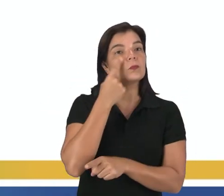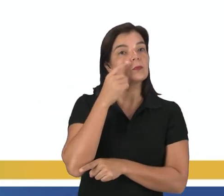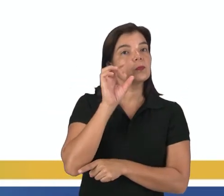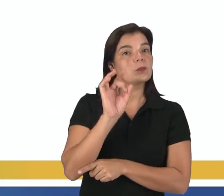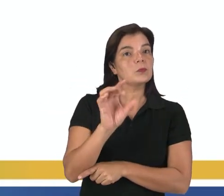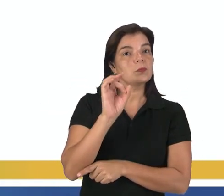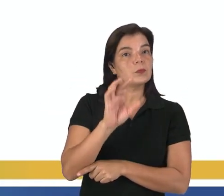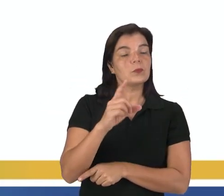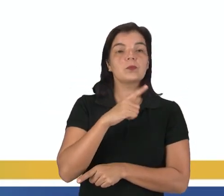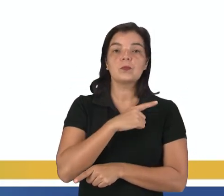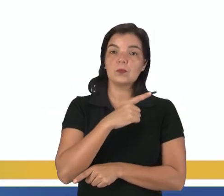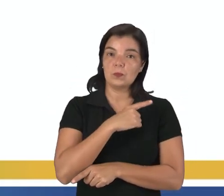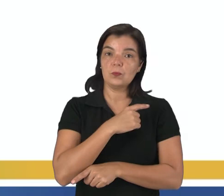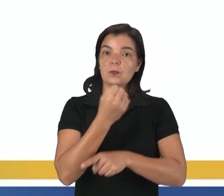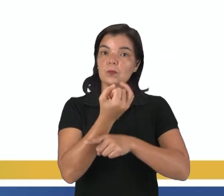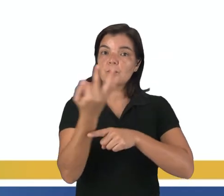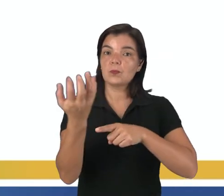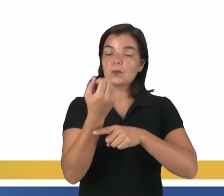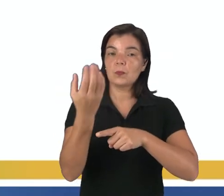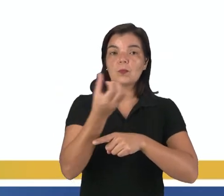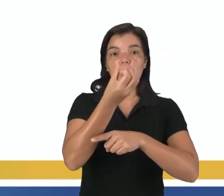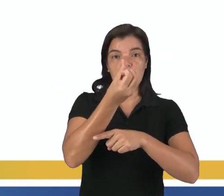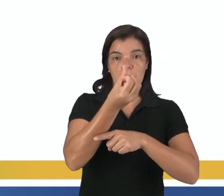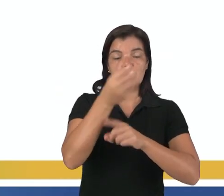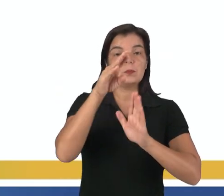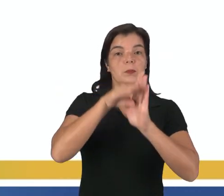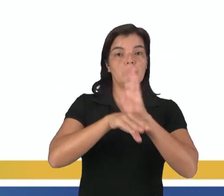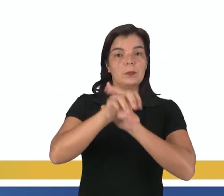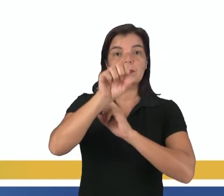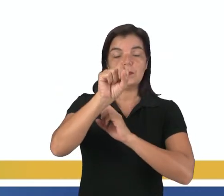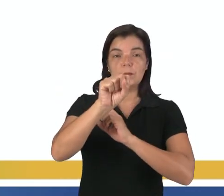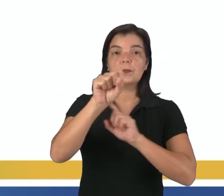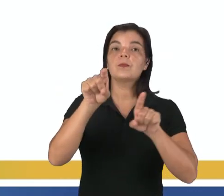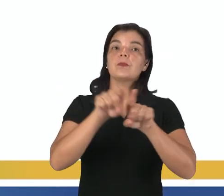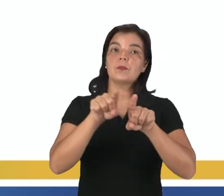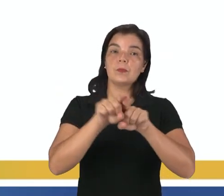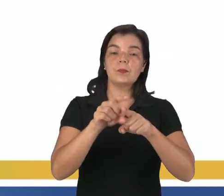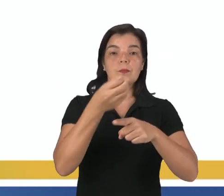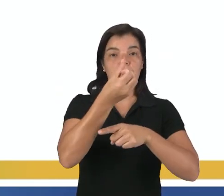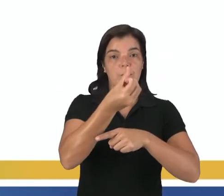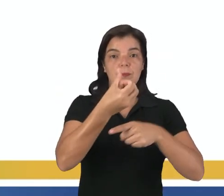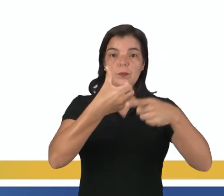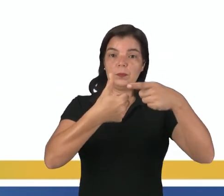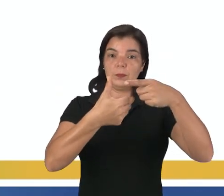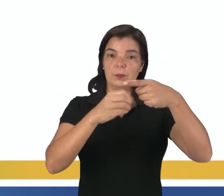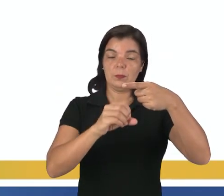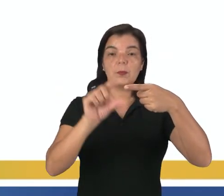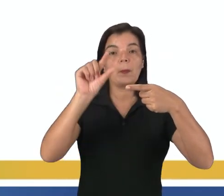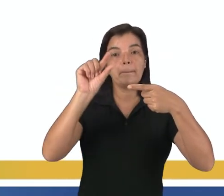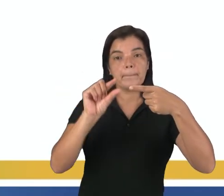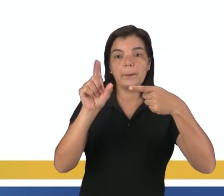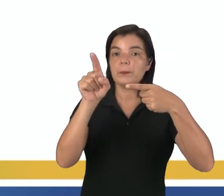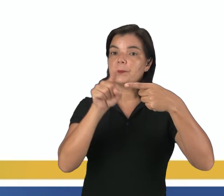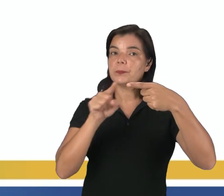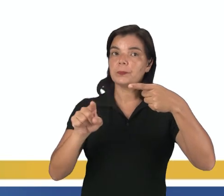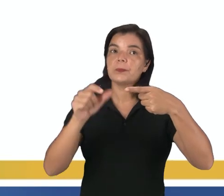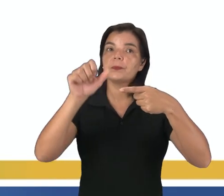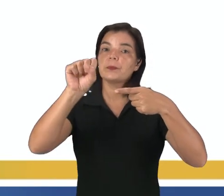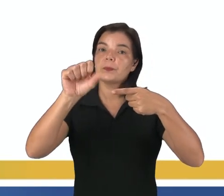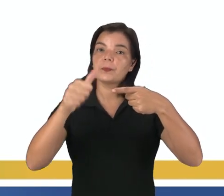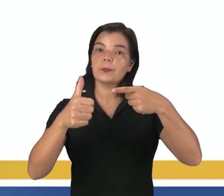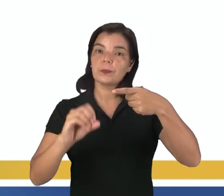o seu numerador. Como 6 é menor que 8, então a fração 6/10 é menor que a fração